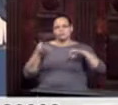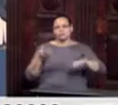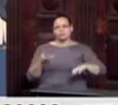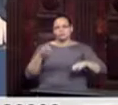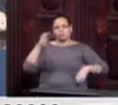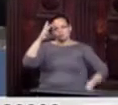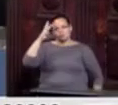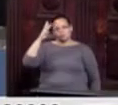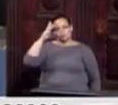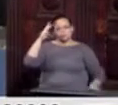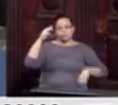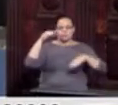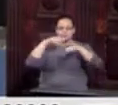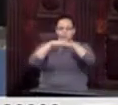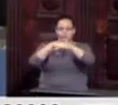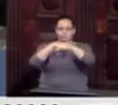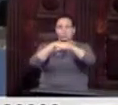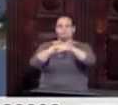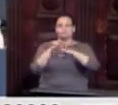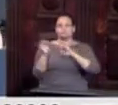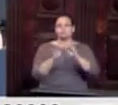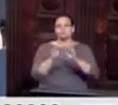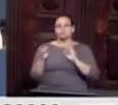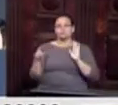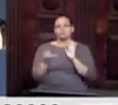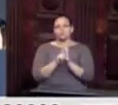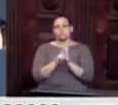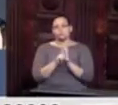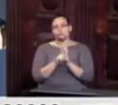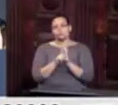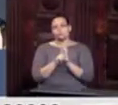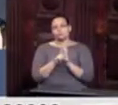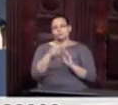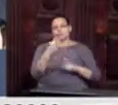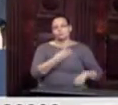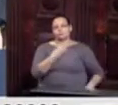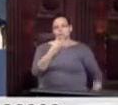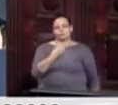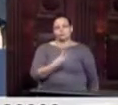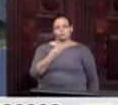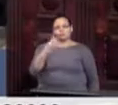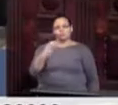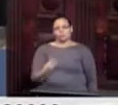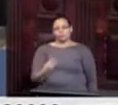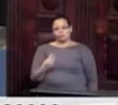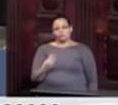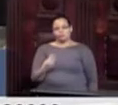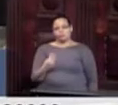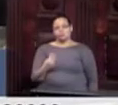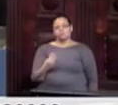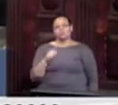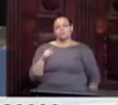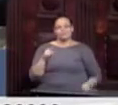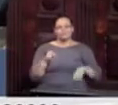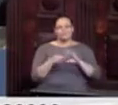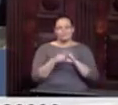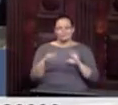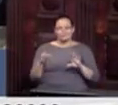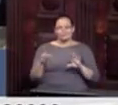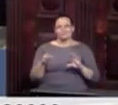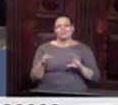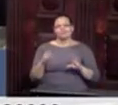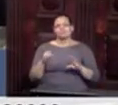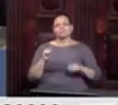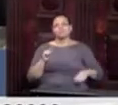última terça-feira à noite do projeto de lei complementar 343, que autoriza, que